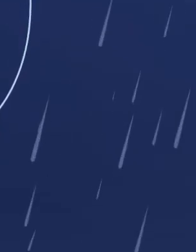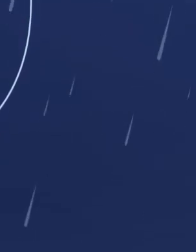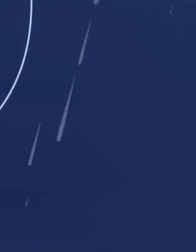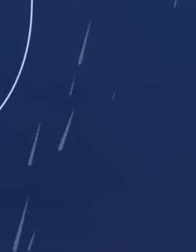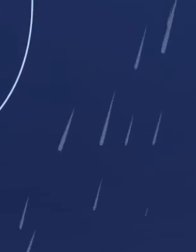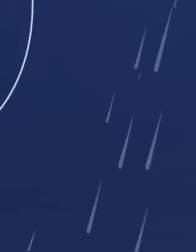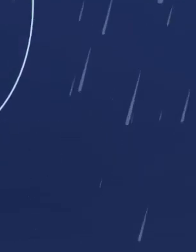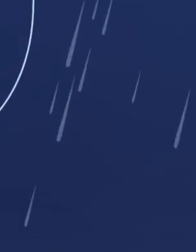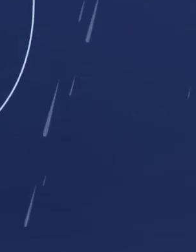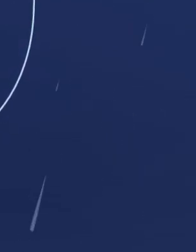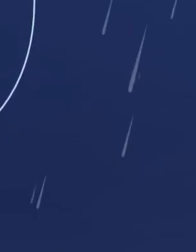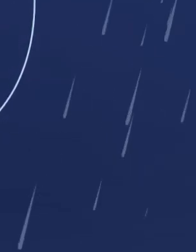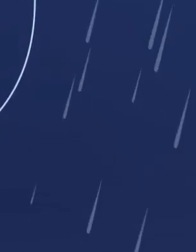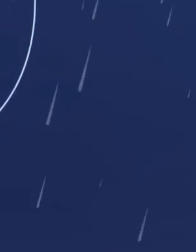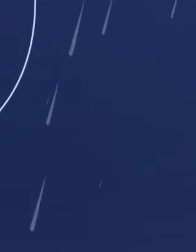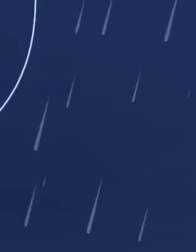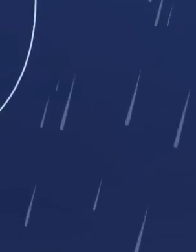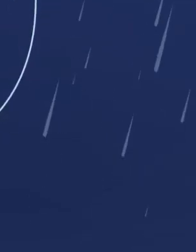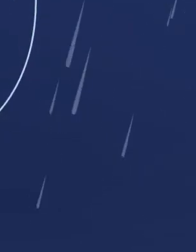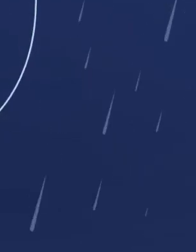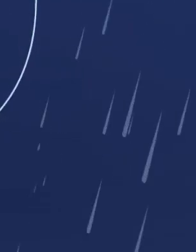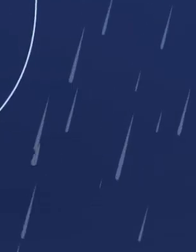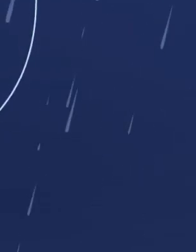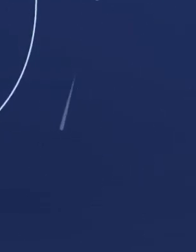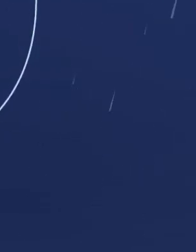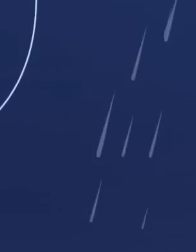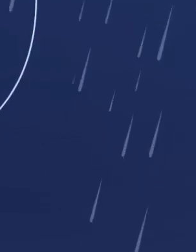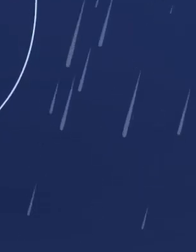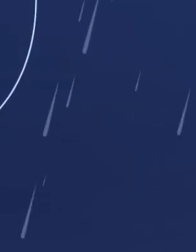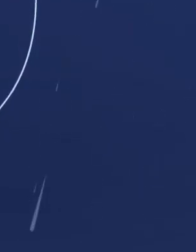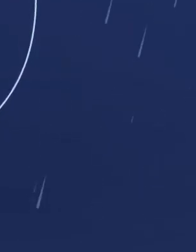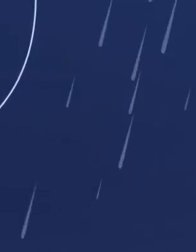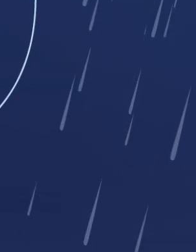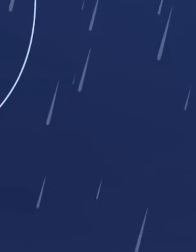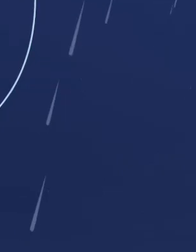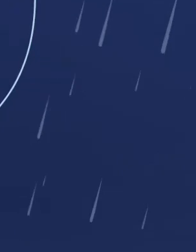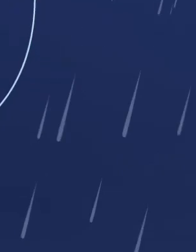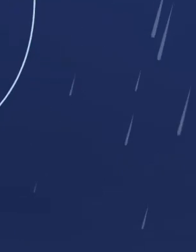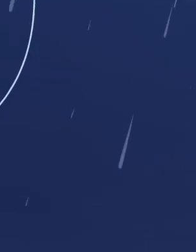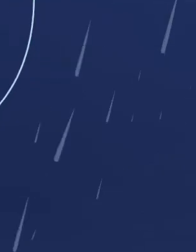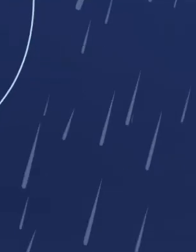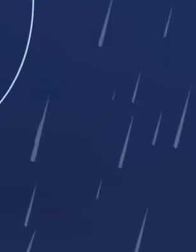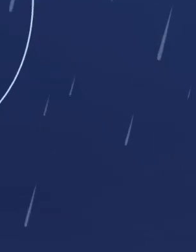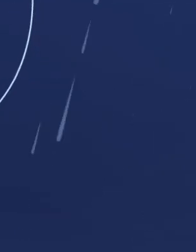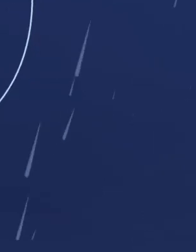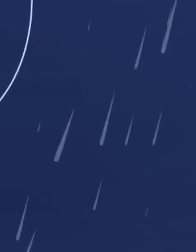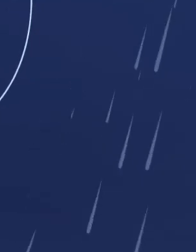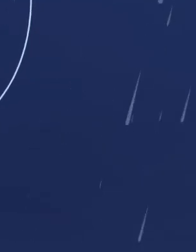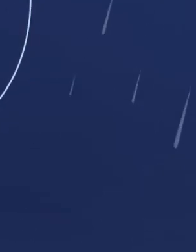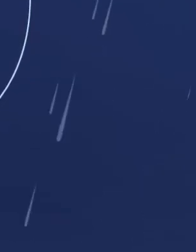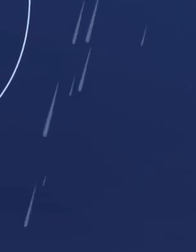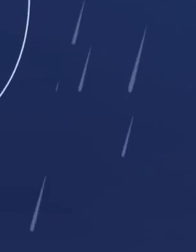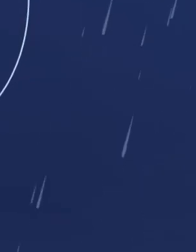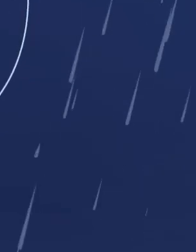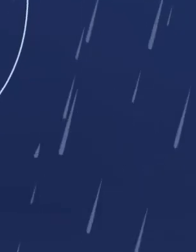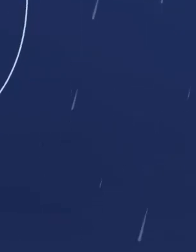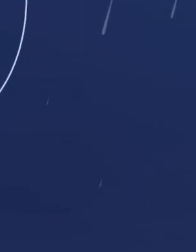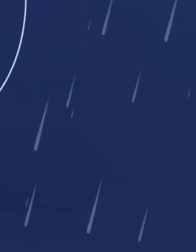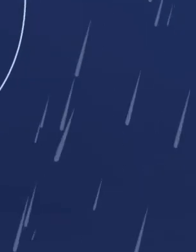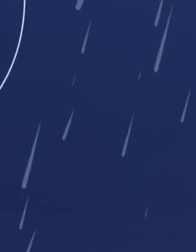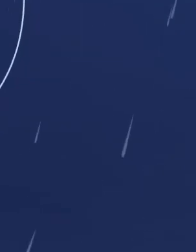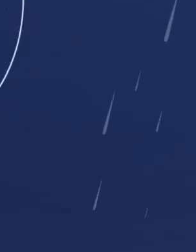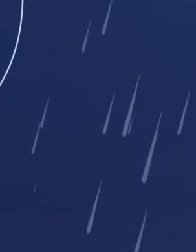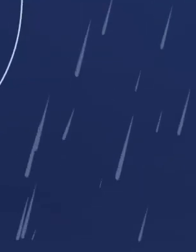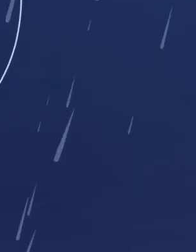A chuva continua em Uberlândia nesta quinta-feira. As temperaturas variam entre 21 e 31 graus. Em Patos